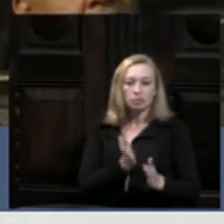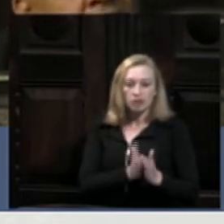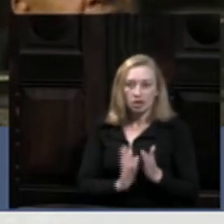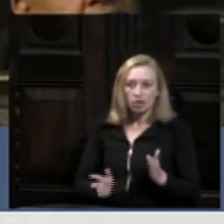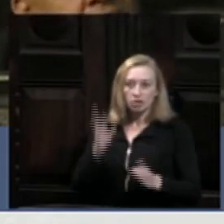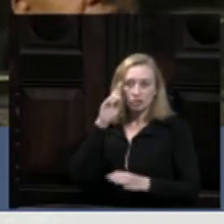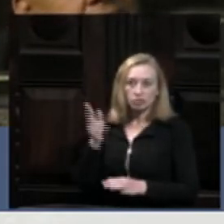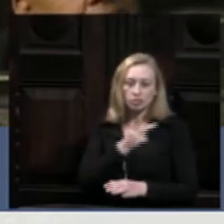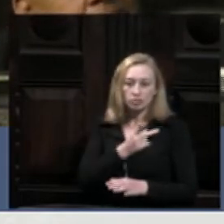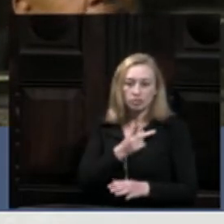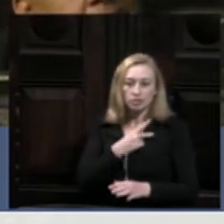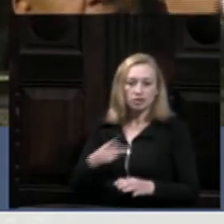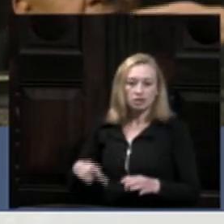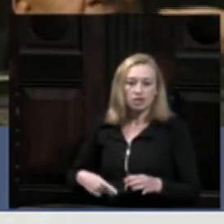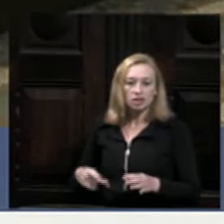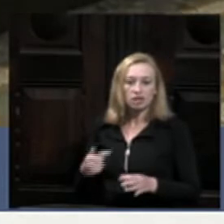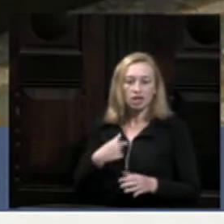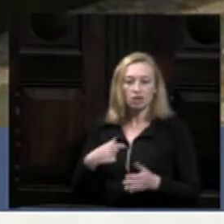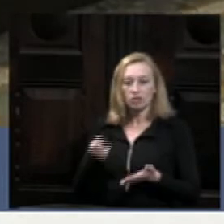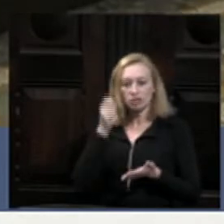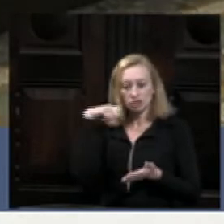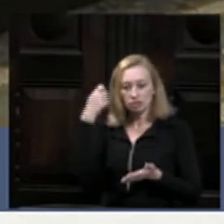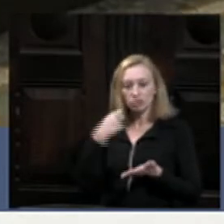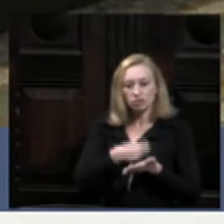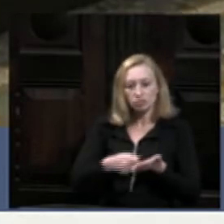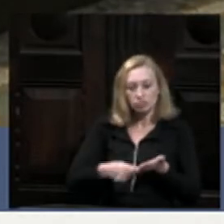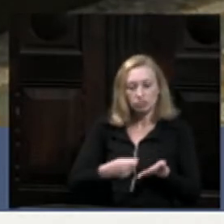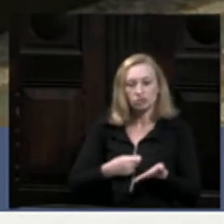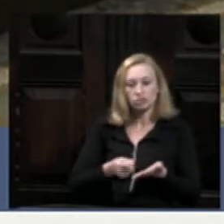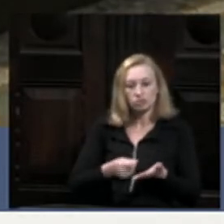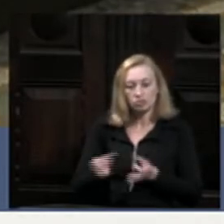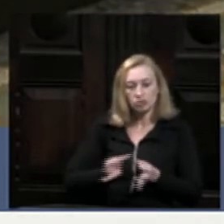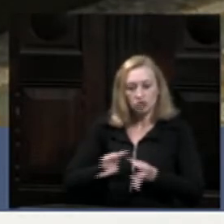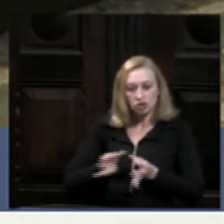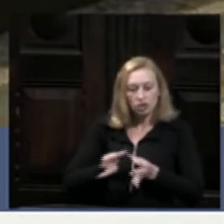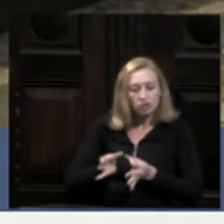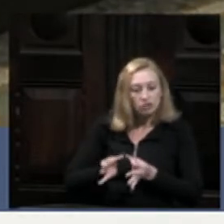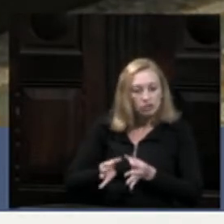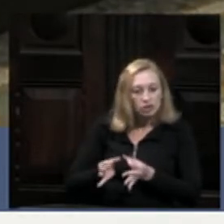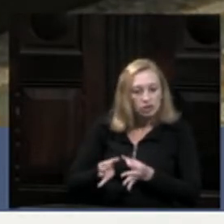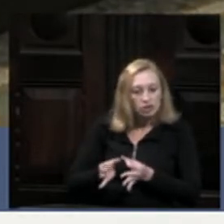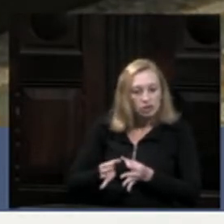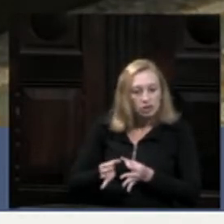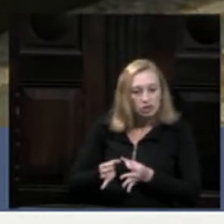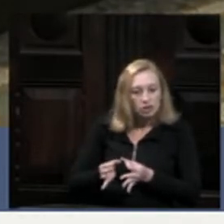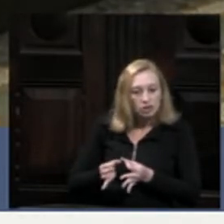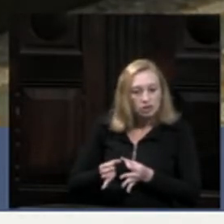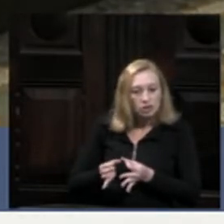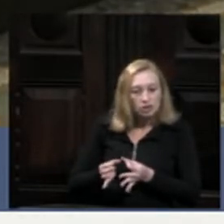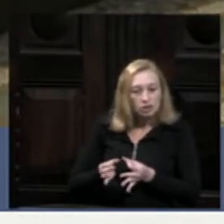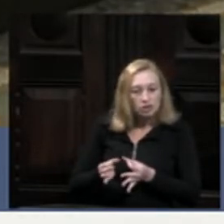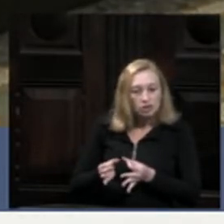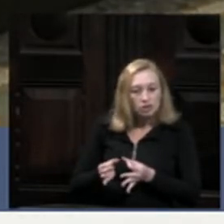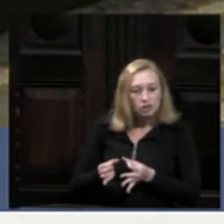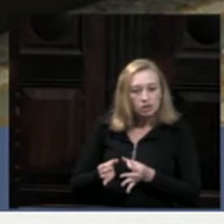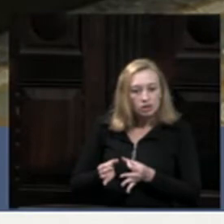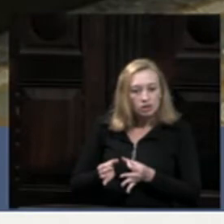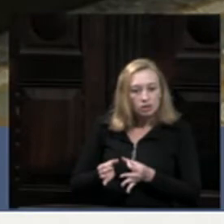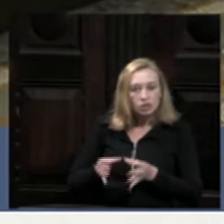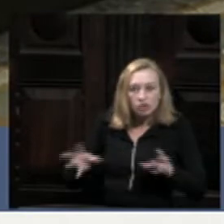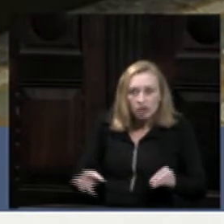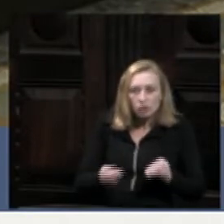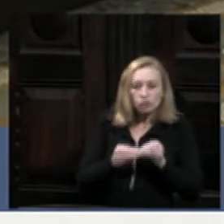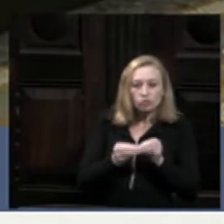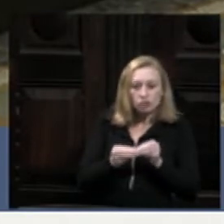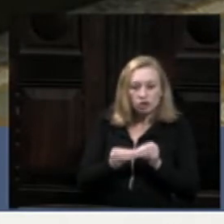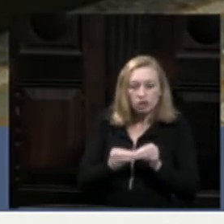autor desse projeto também. Inclusive, aparece lá dentro da pauta. Não apareceu no sumário, por alguma razão, mas aparece lá dentro da pauta. É Tânia Rodrigues, tio Carlos e